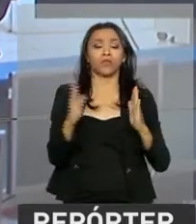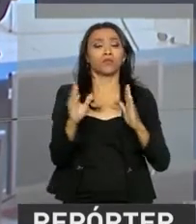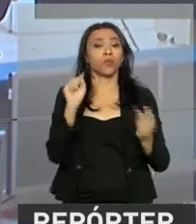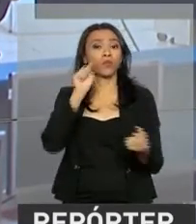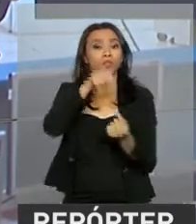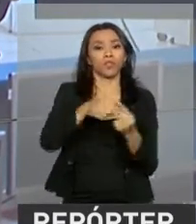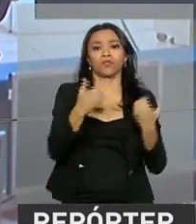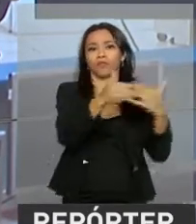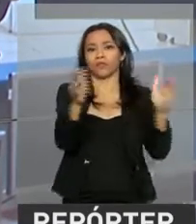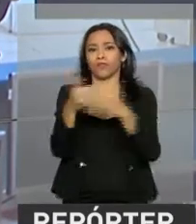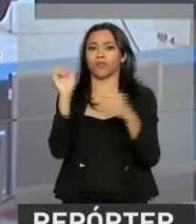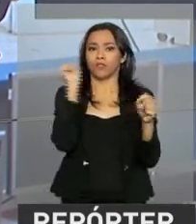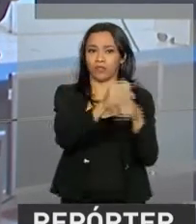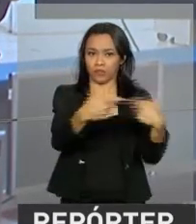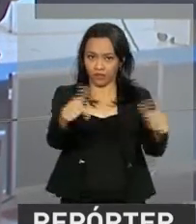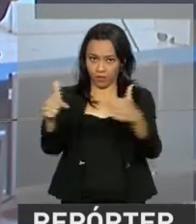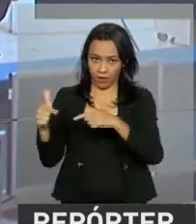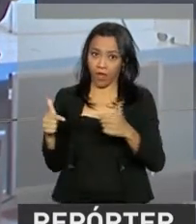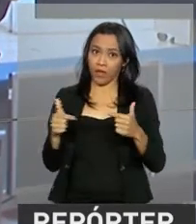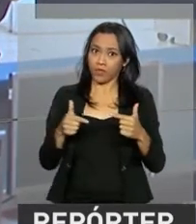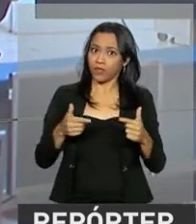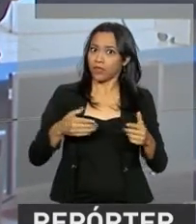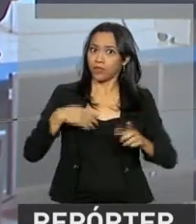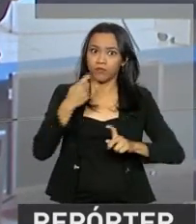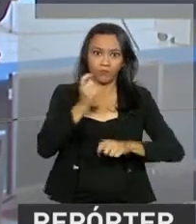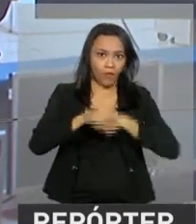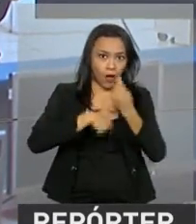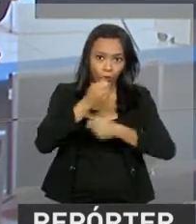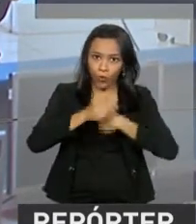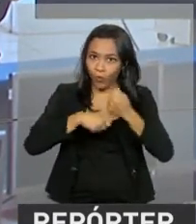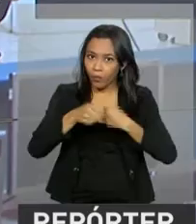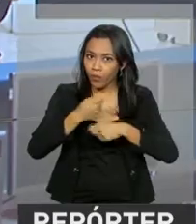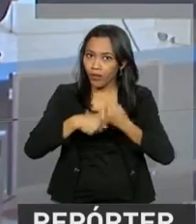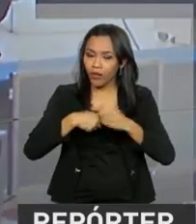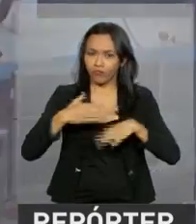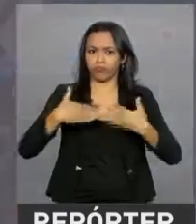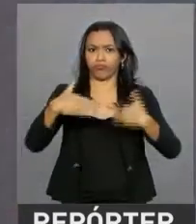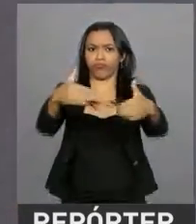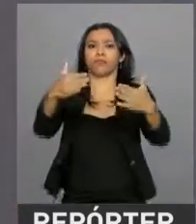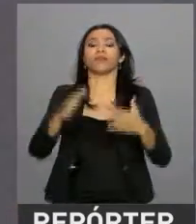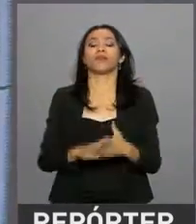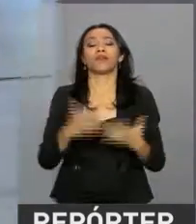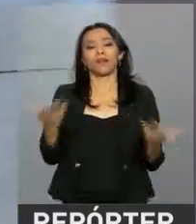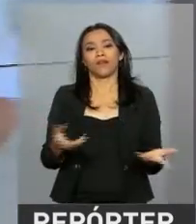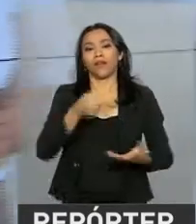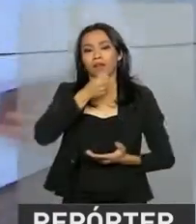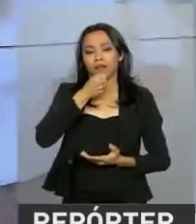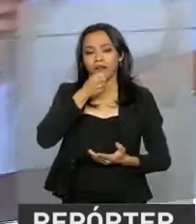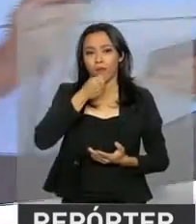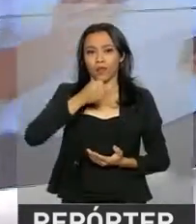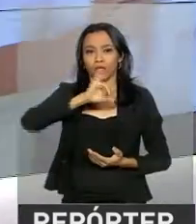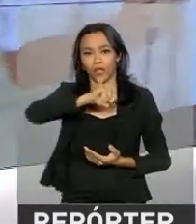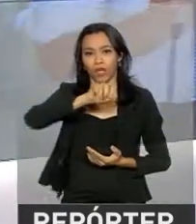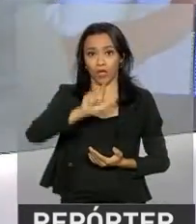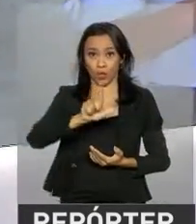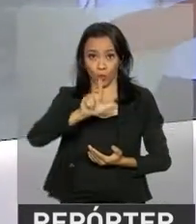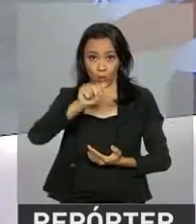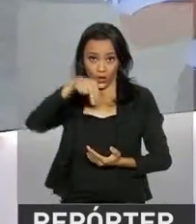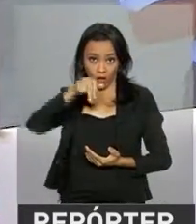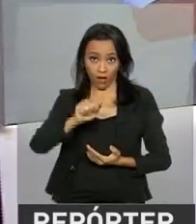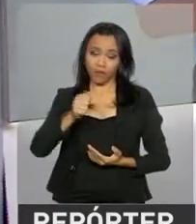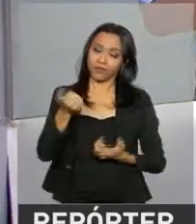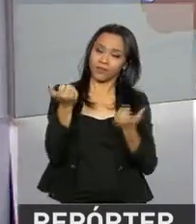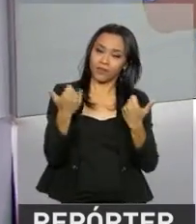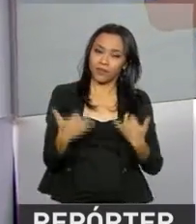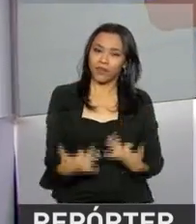empregos e acelerado desenvolvimento econômico ao vivo do palácio do planalto a repórter luana karen tem informações sobre esse assunto pra